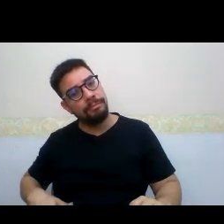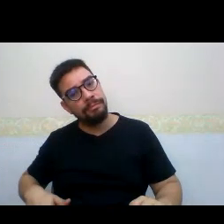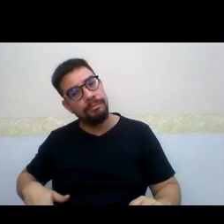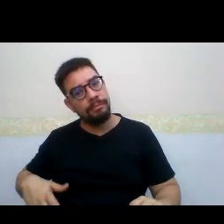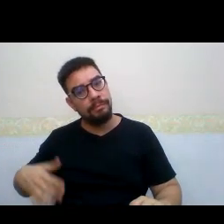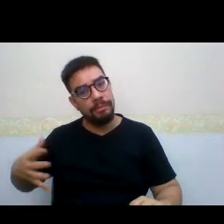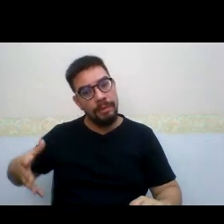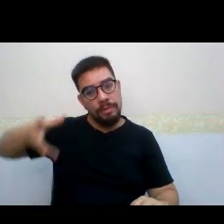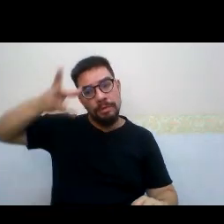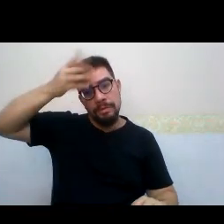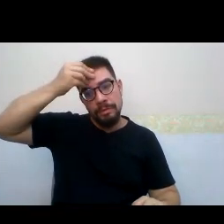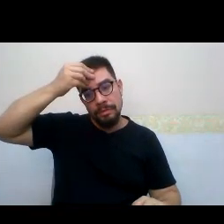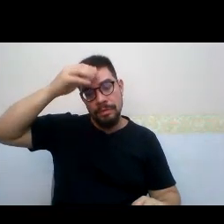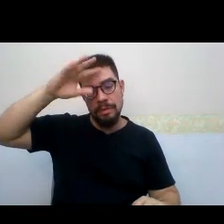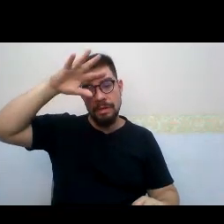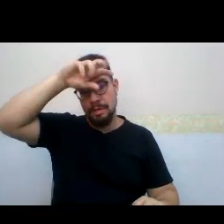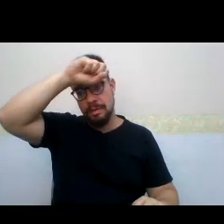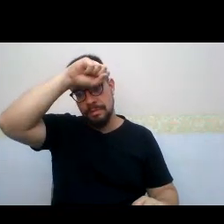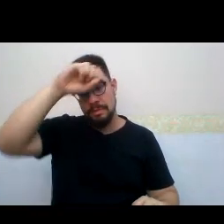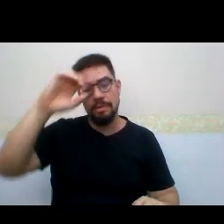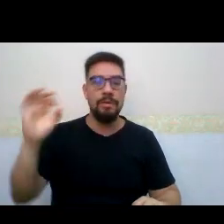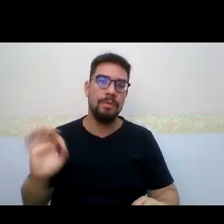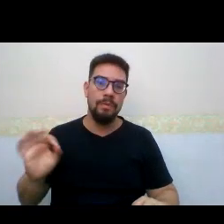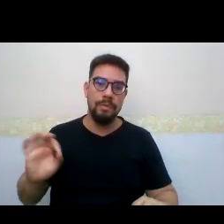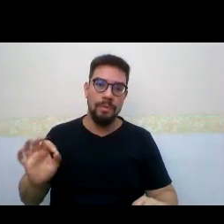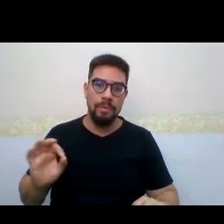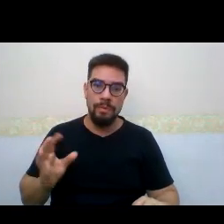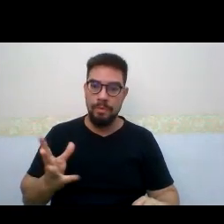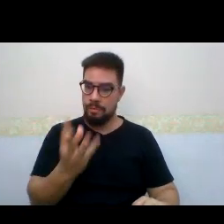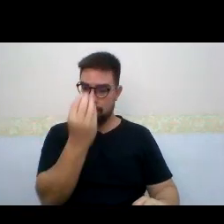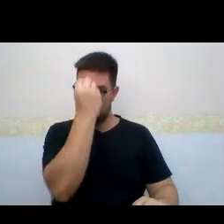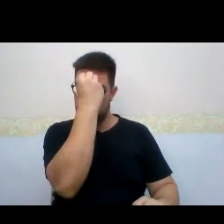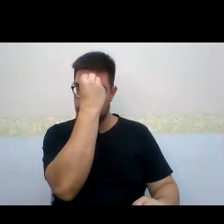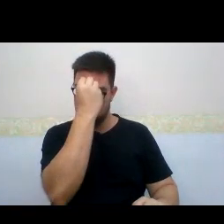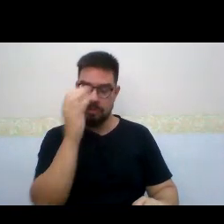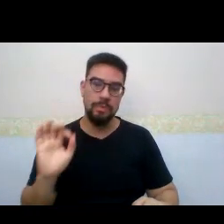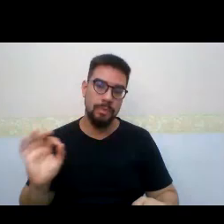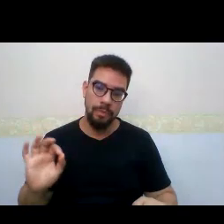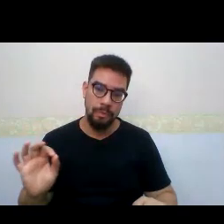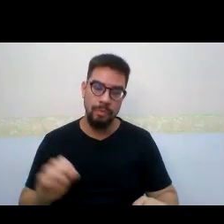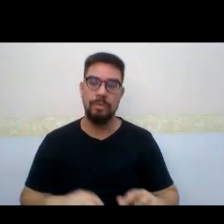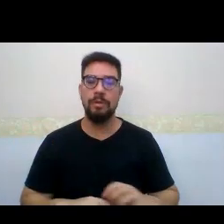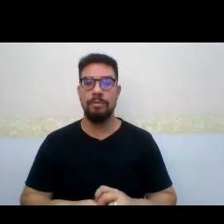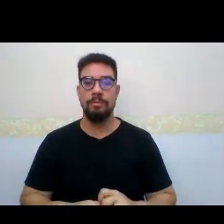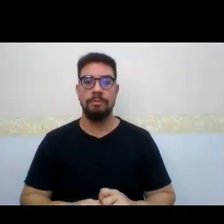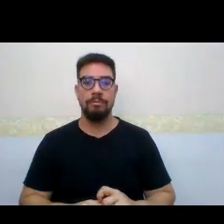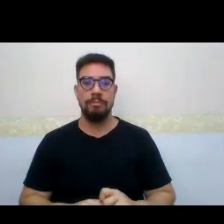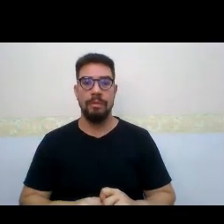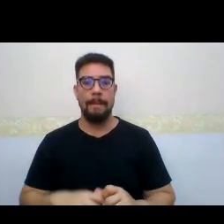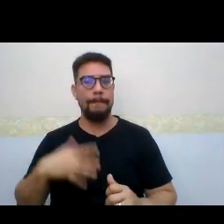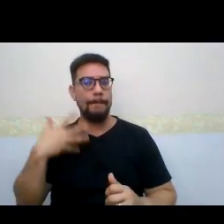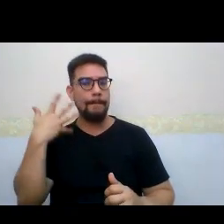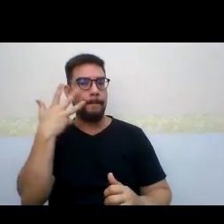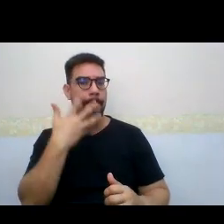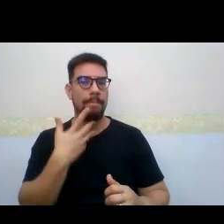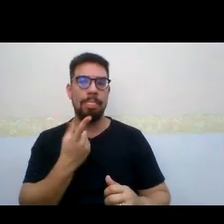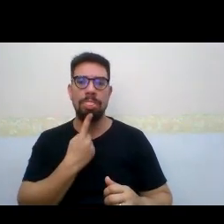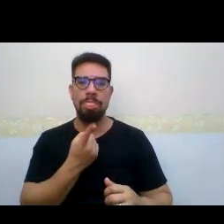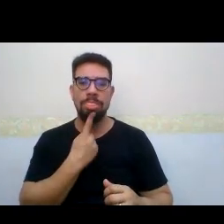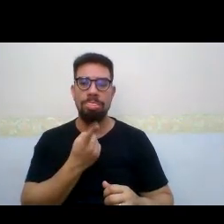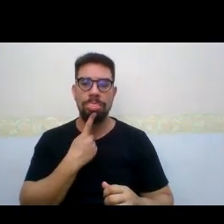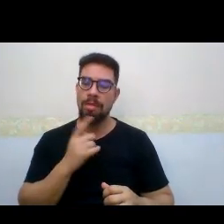Ou seja, não aprendeu, não reteve conhecimento. Então, assim, foi uma falácia, né?